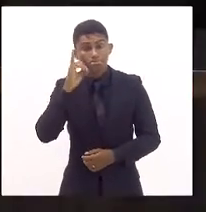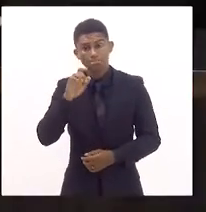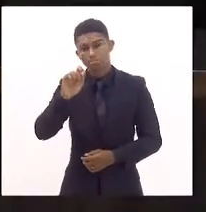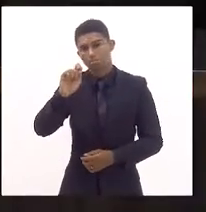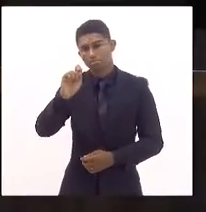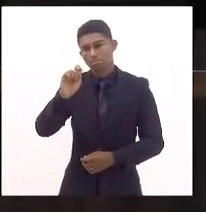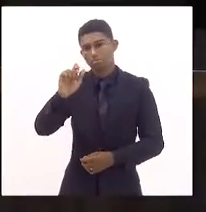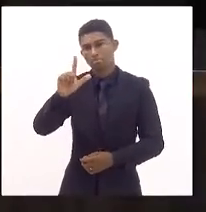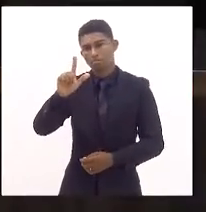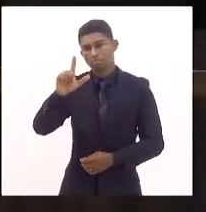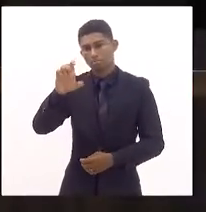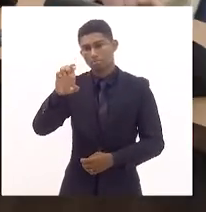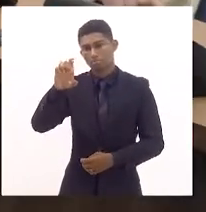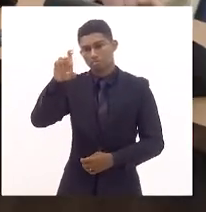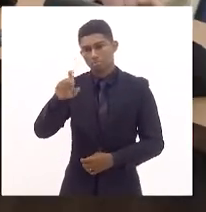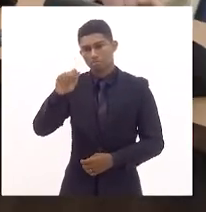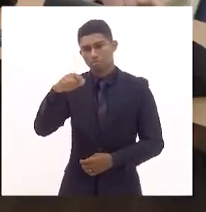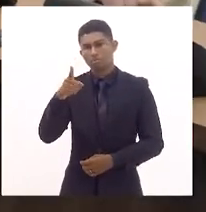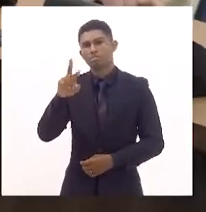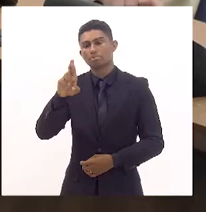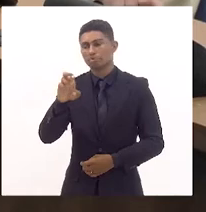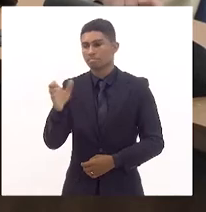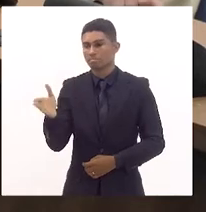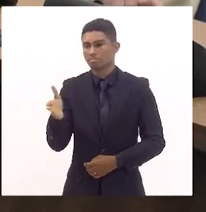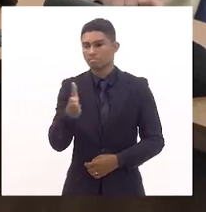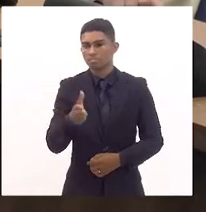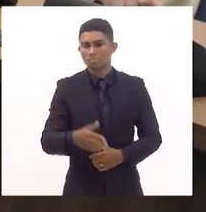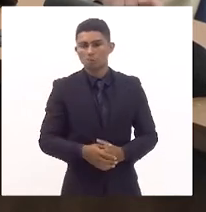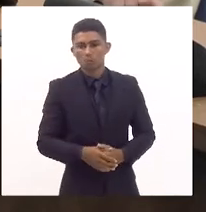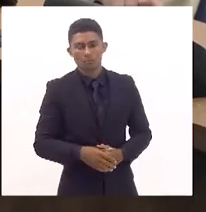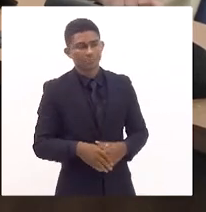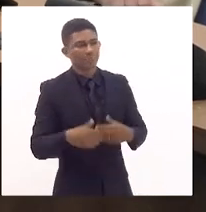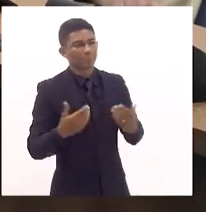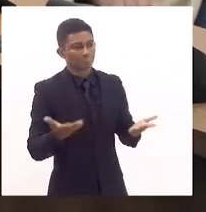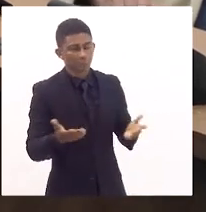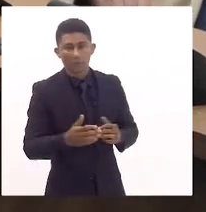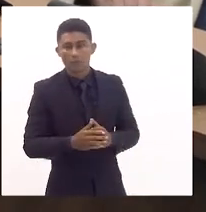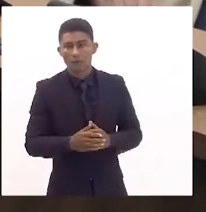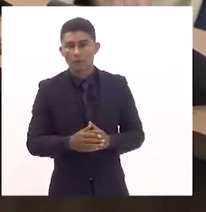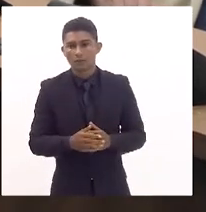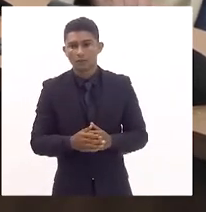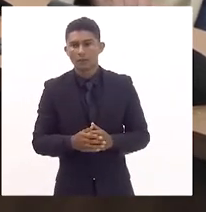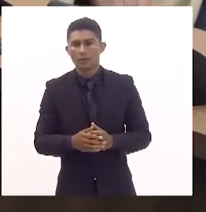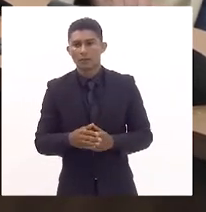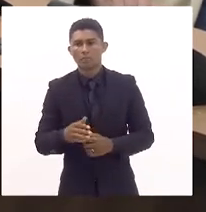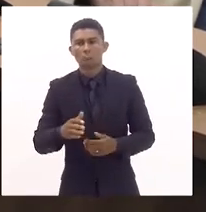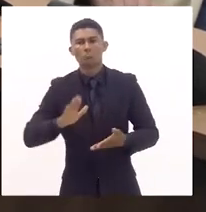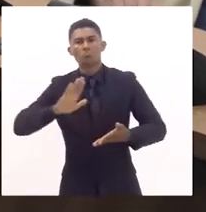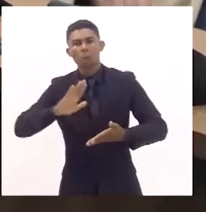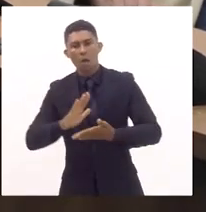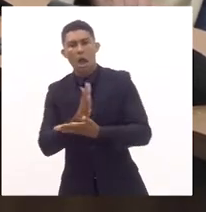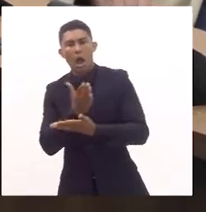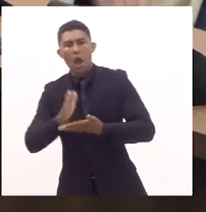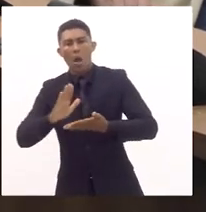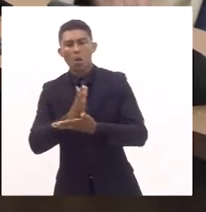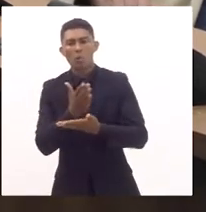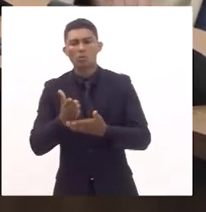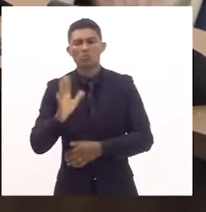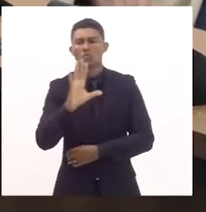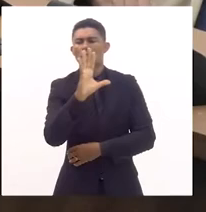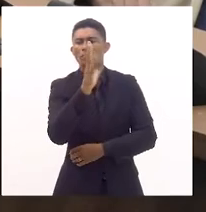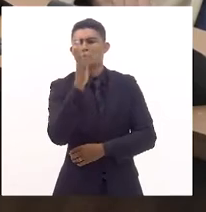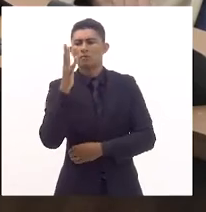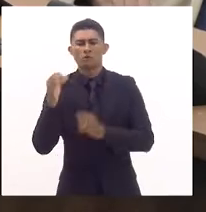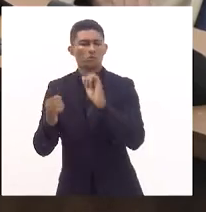Freitas. Presidente, em uma época em que pseudos ambientalistas de apartamento estão